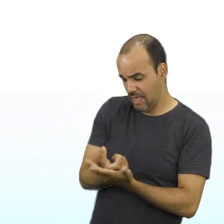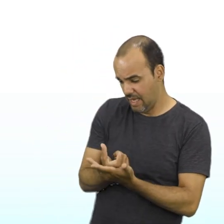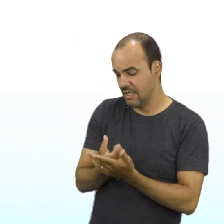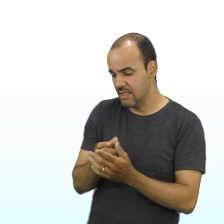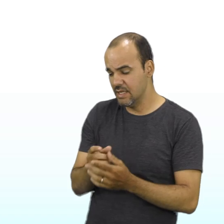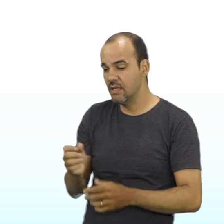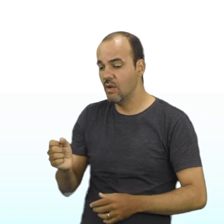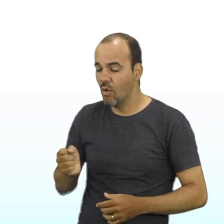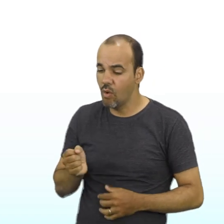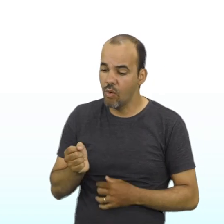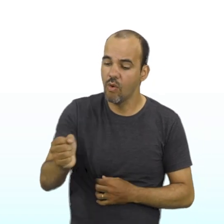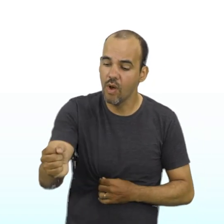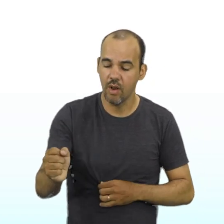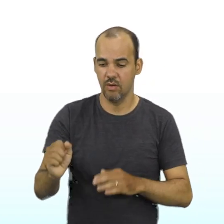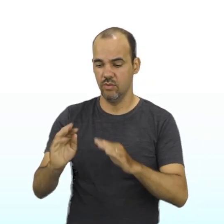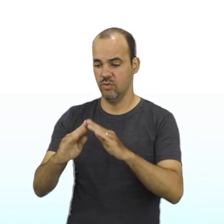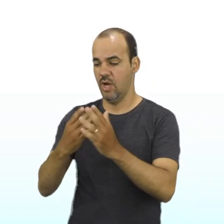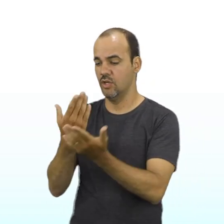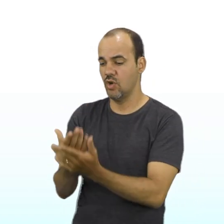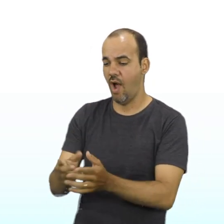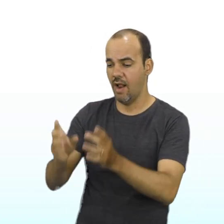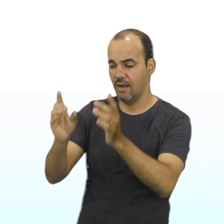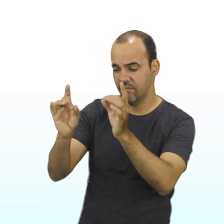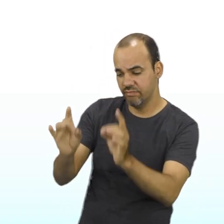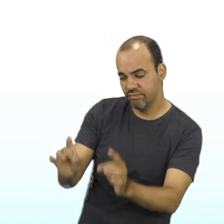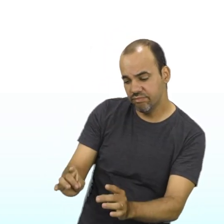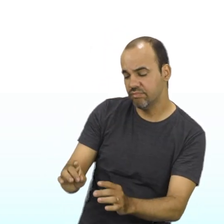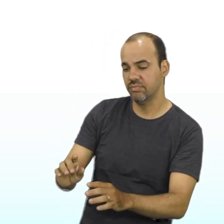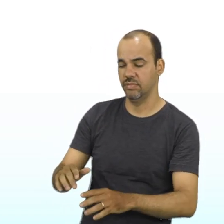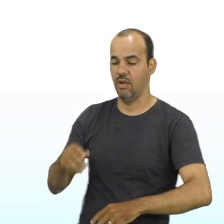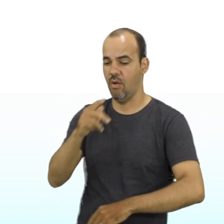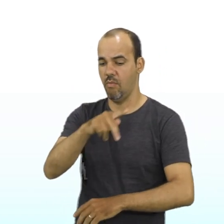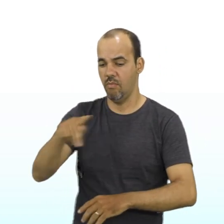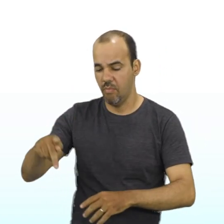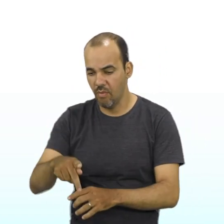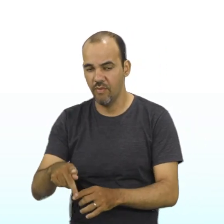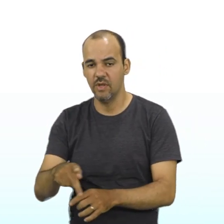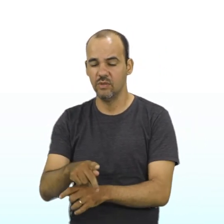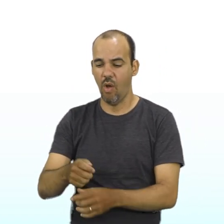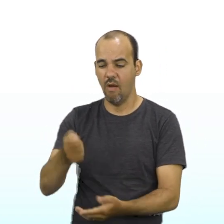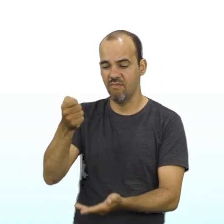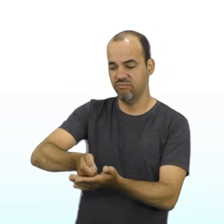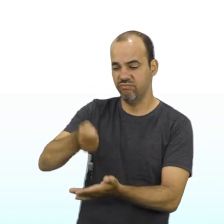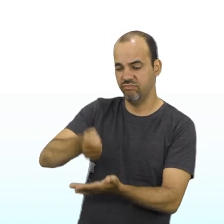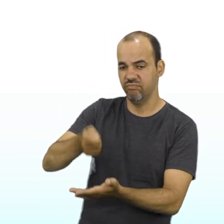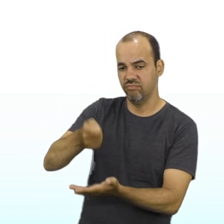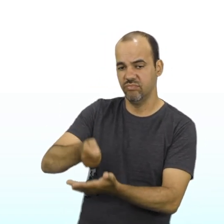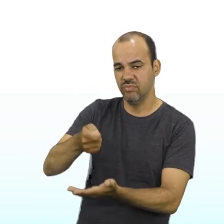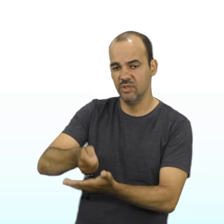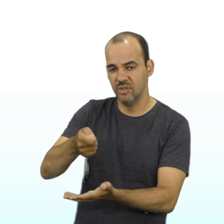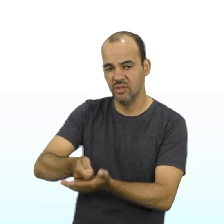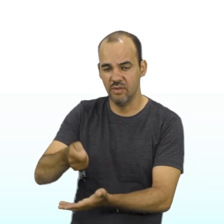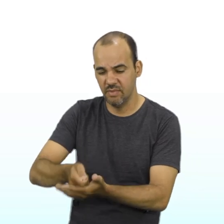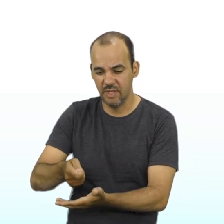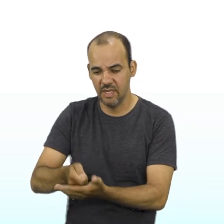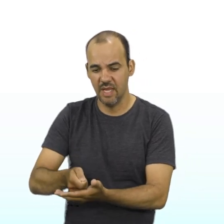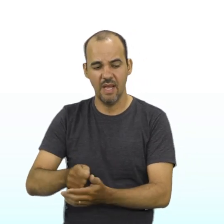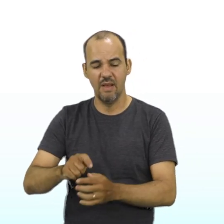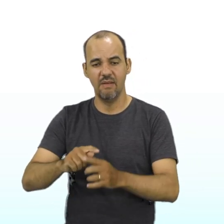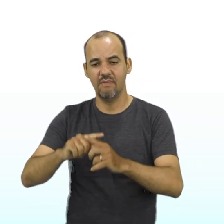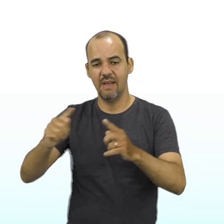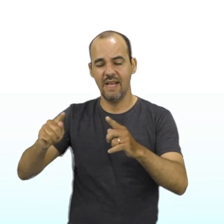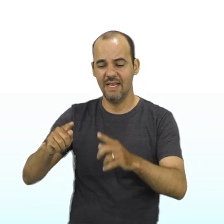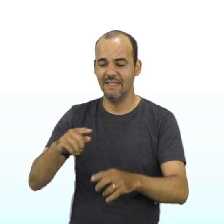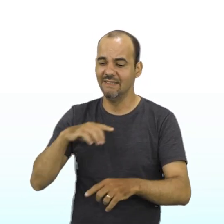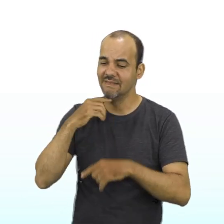que lhe disciplinem. Só que as coisas não melhoram no colégio novo, né? Las cosas no mejoram en el